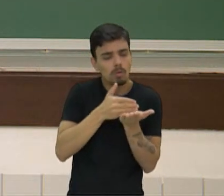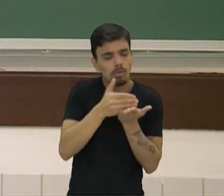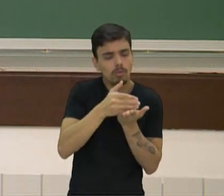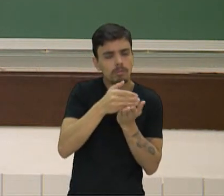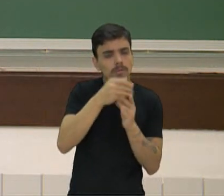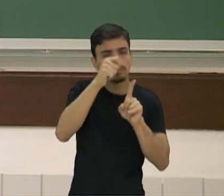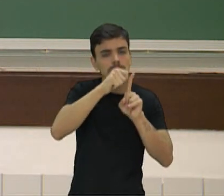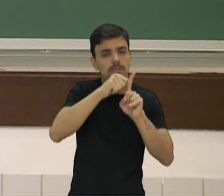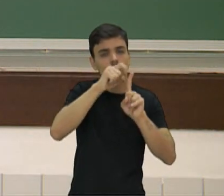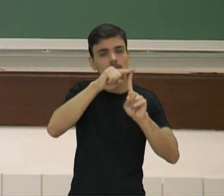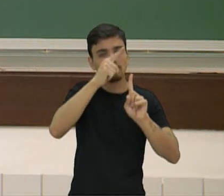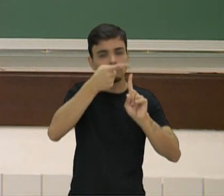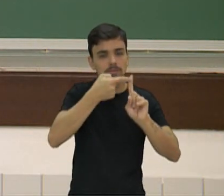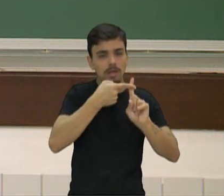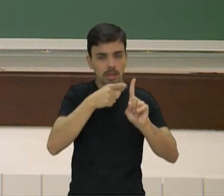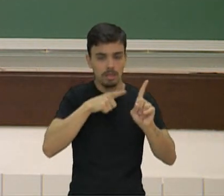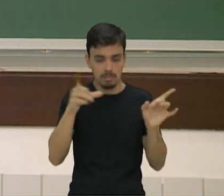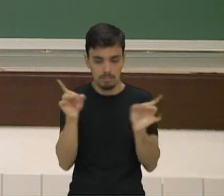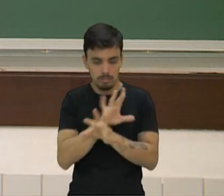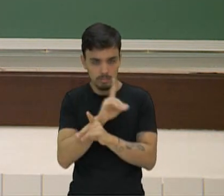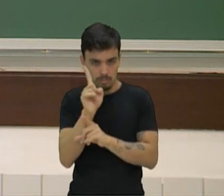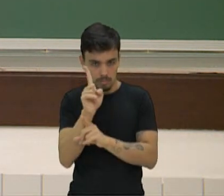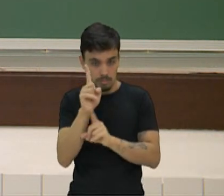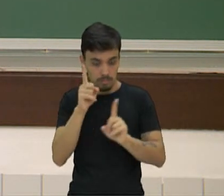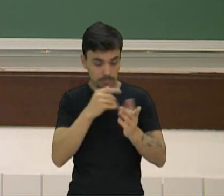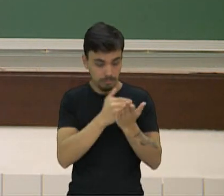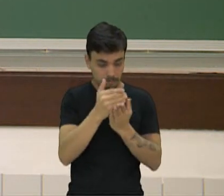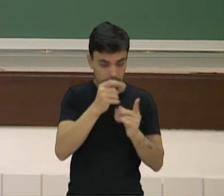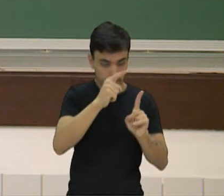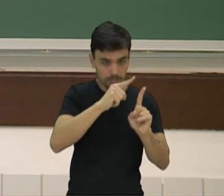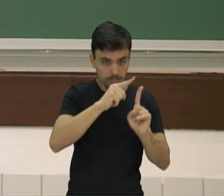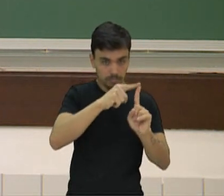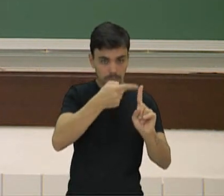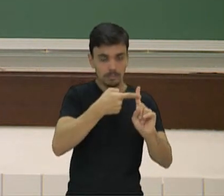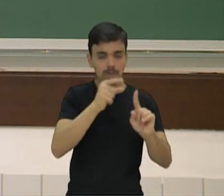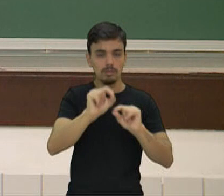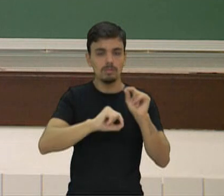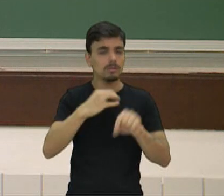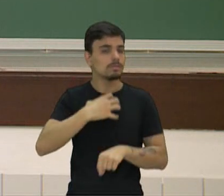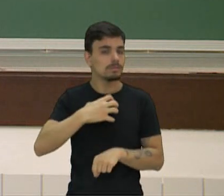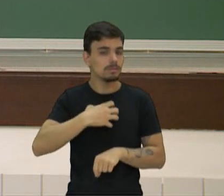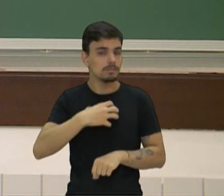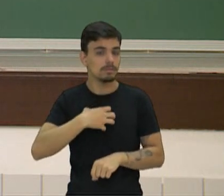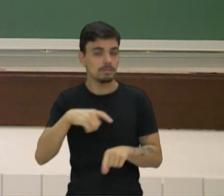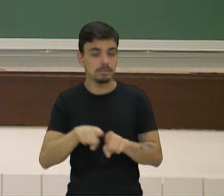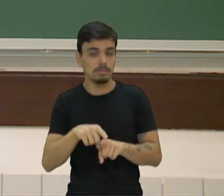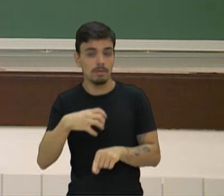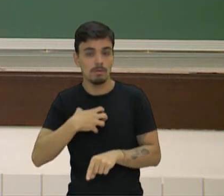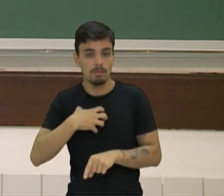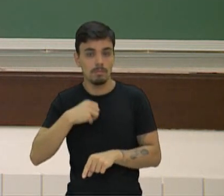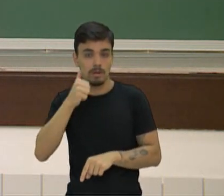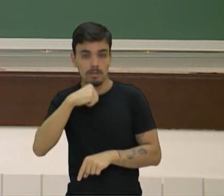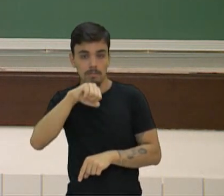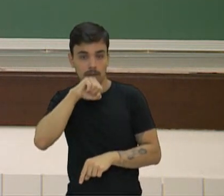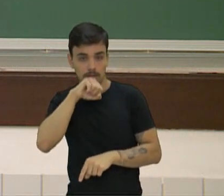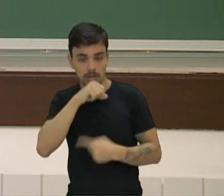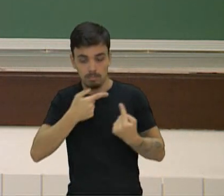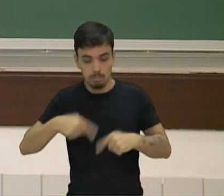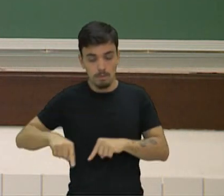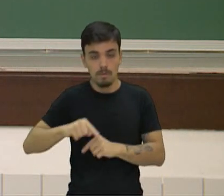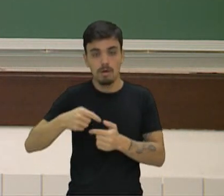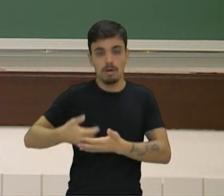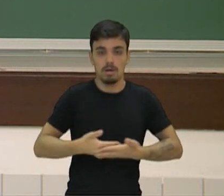isso é a conclusão da matéria, né? Desde o começo da gestação, os sentimentos e os humores maternos afetam o filho, que